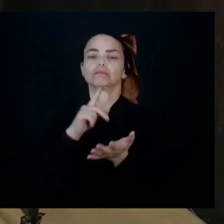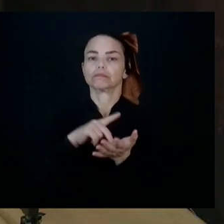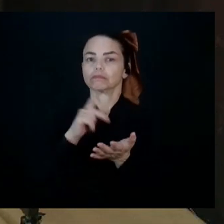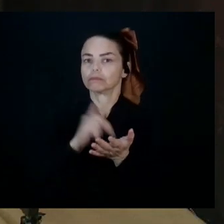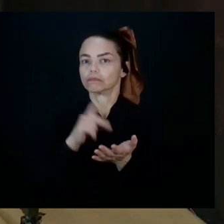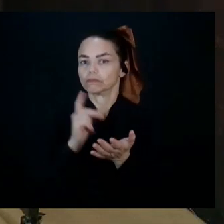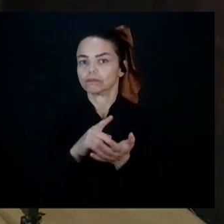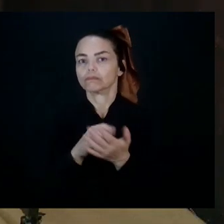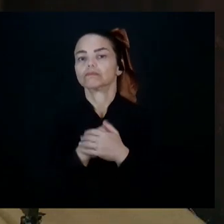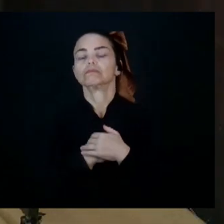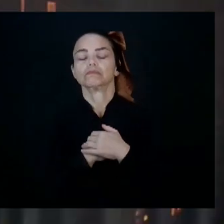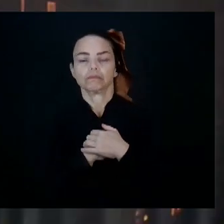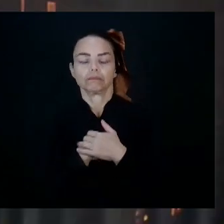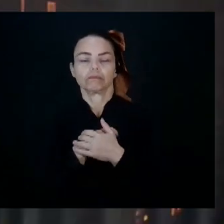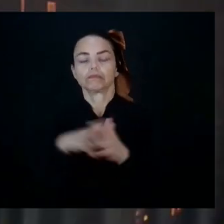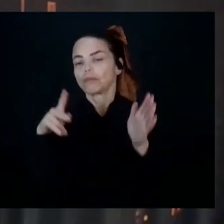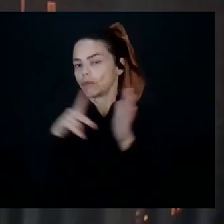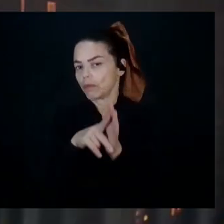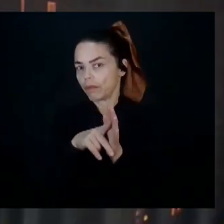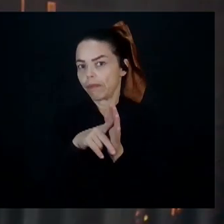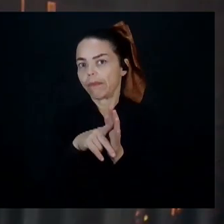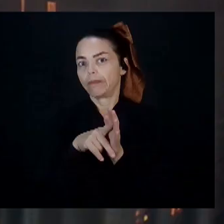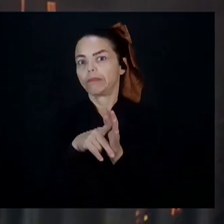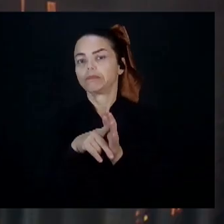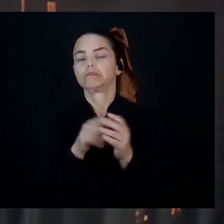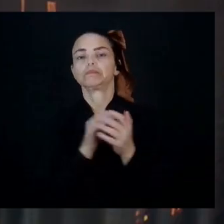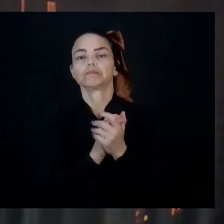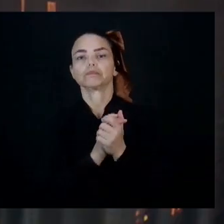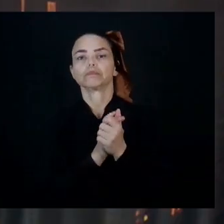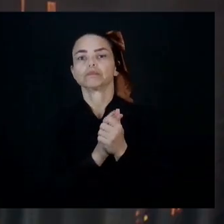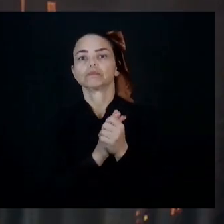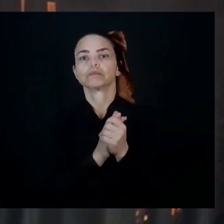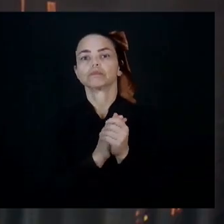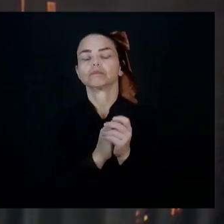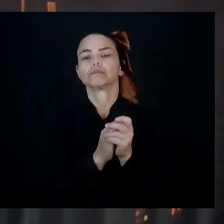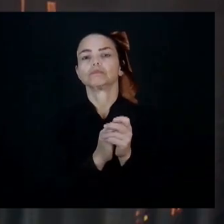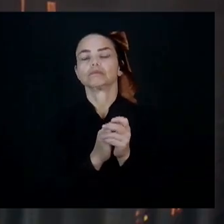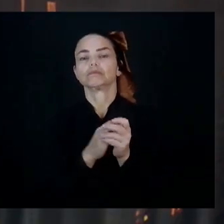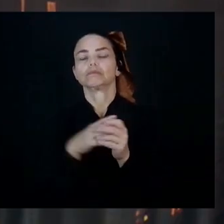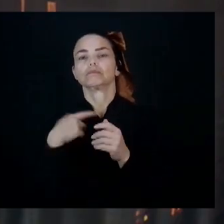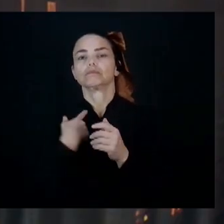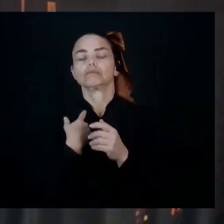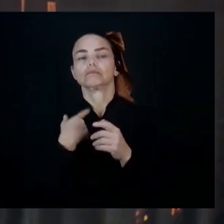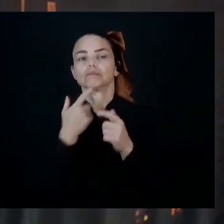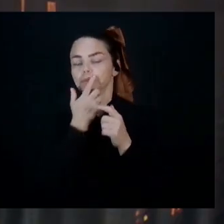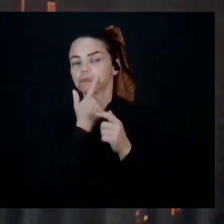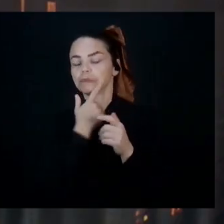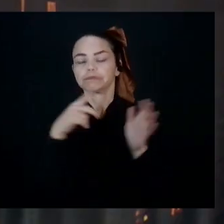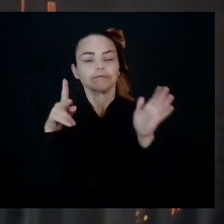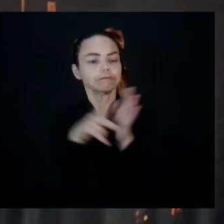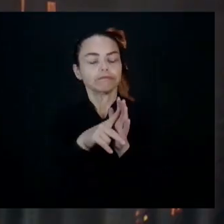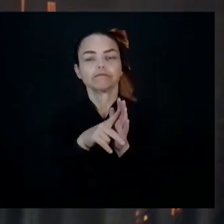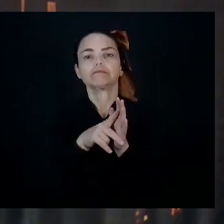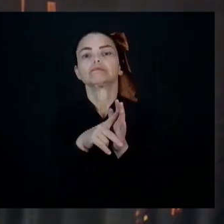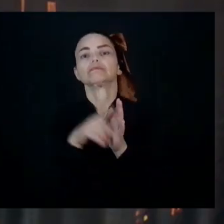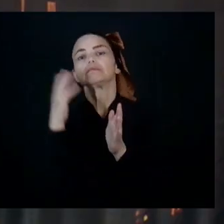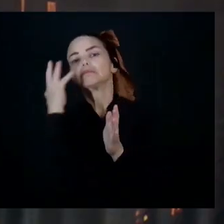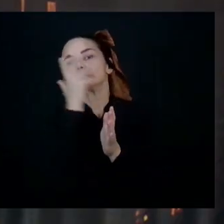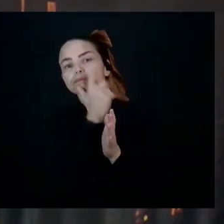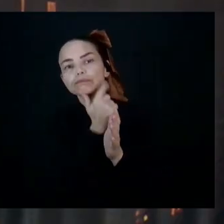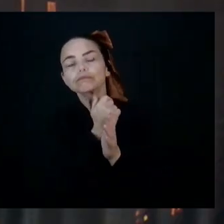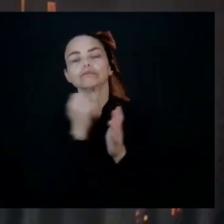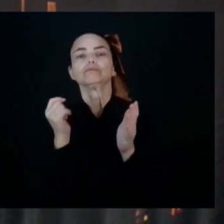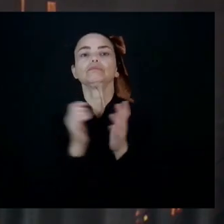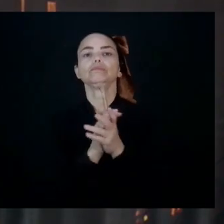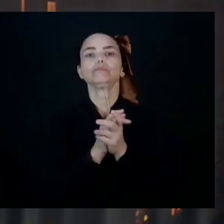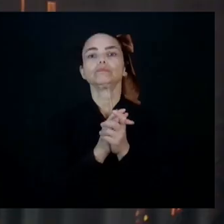fantástica. Exatamente. Então, assim, chocou, né? Porque a gente fala pertencimento, vem uma ideia bonita, tal, verdade. E de repente nós